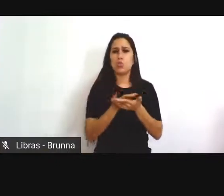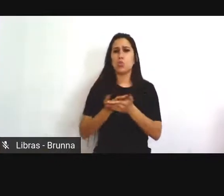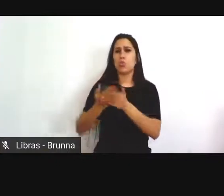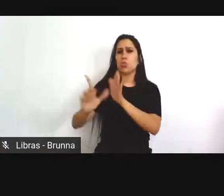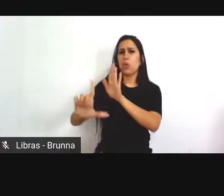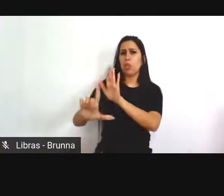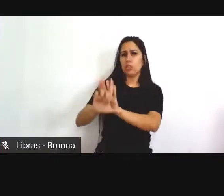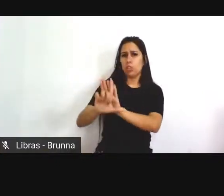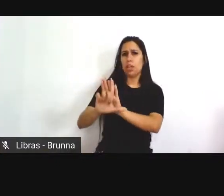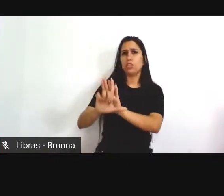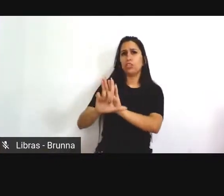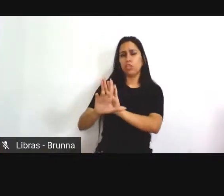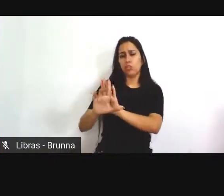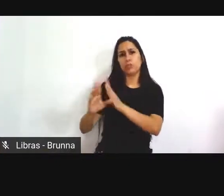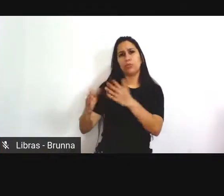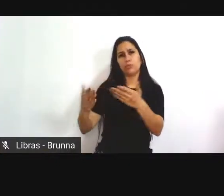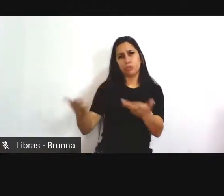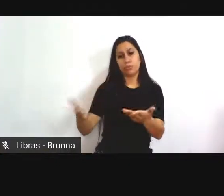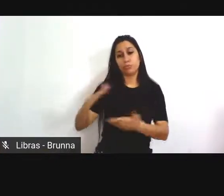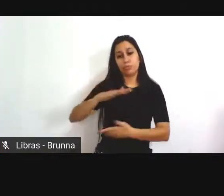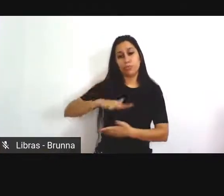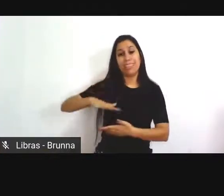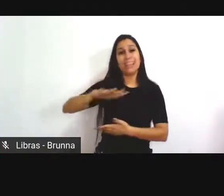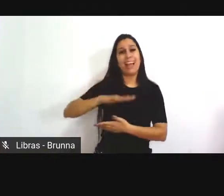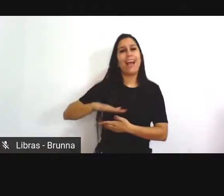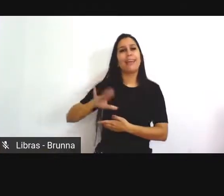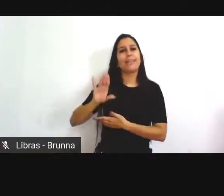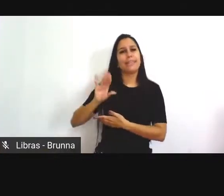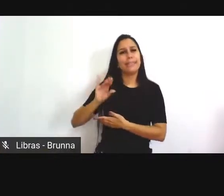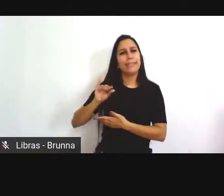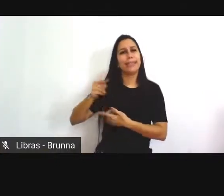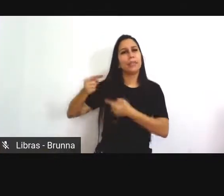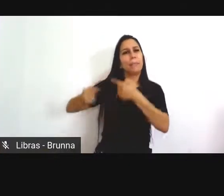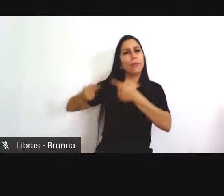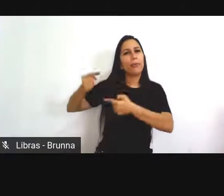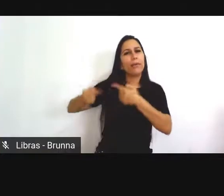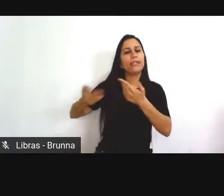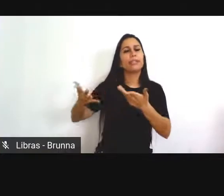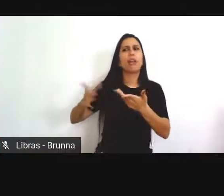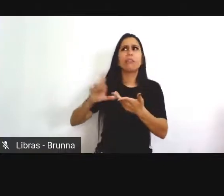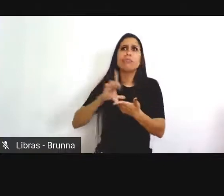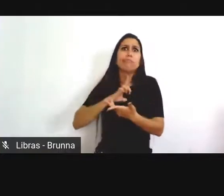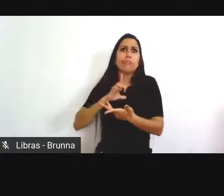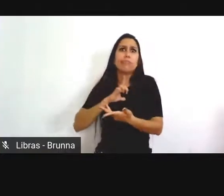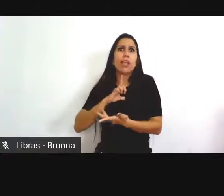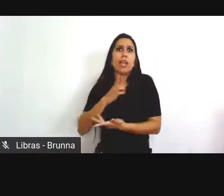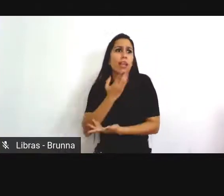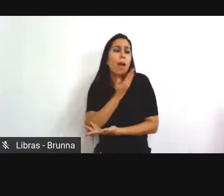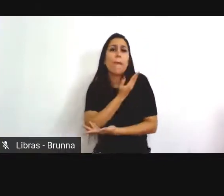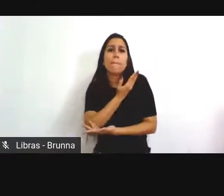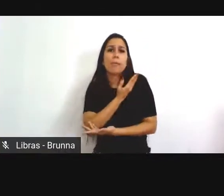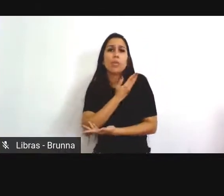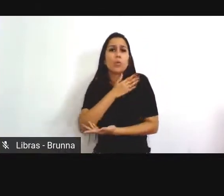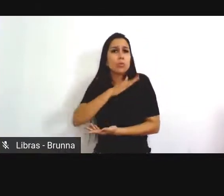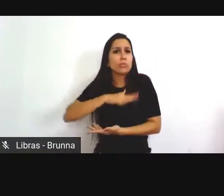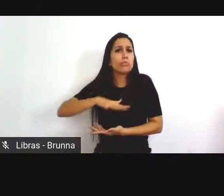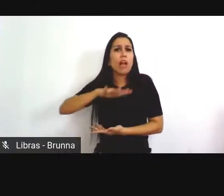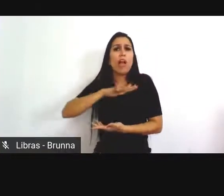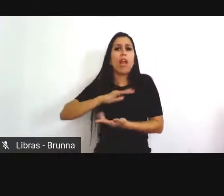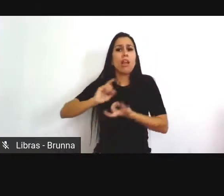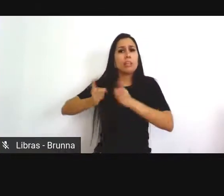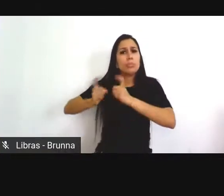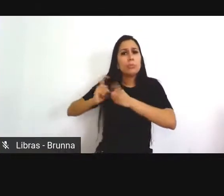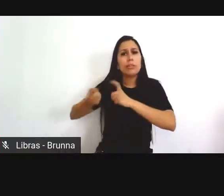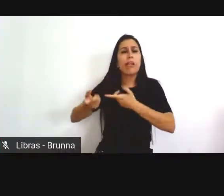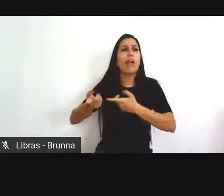estudos legislativos, na área de ciência política. Tem colegas da linha de administração, outros